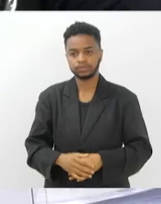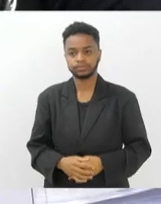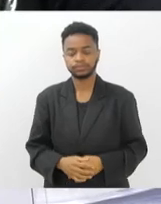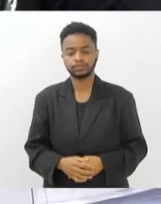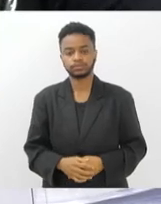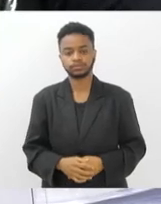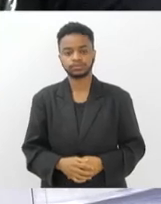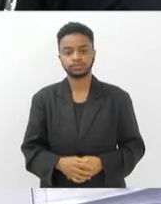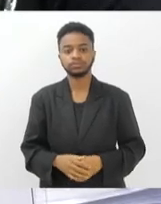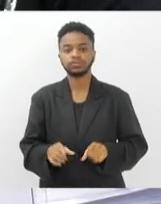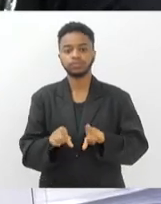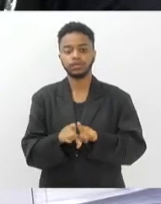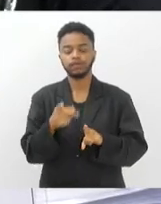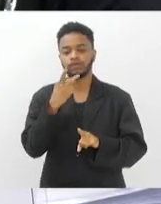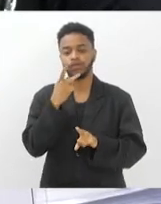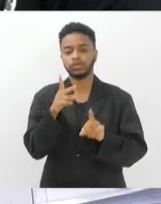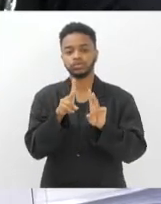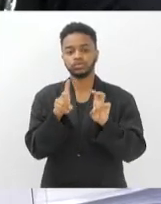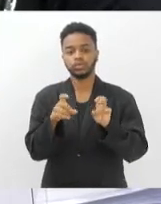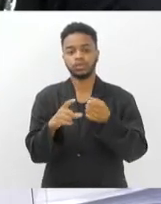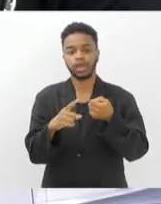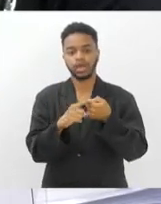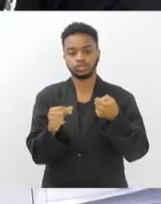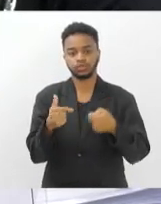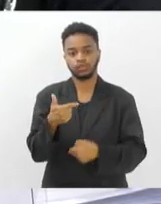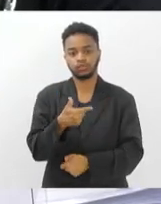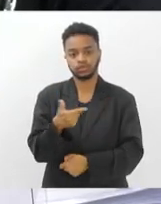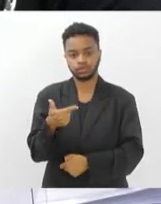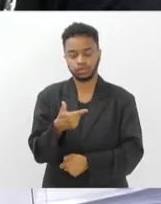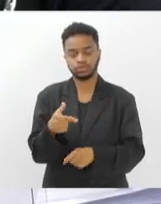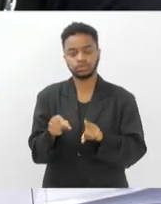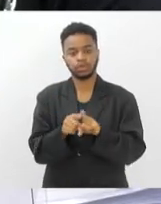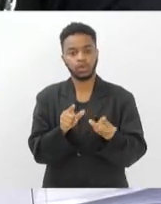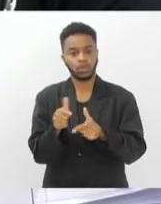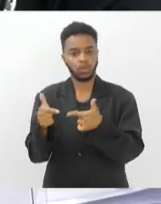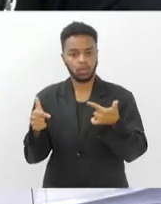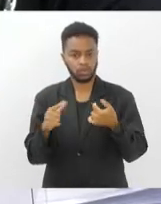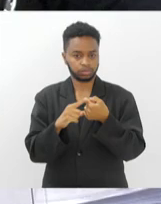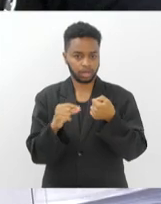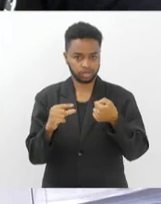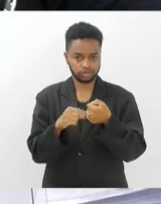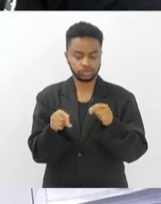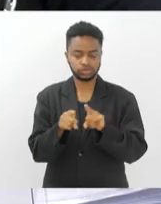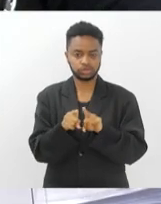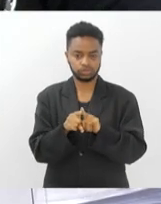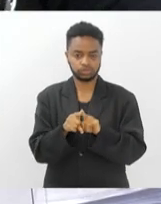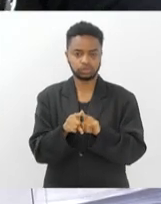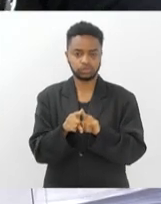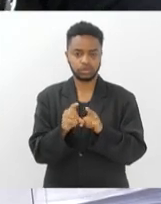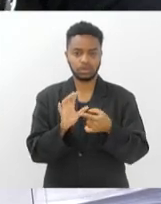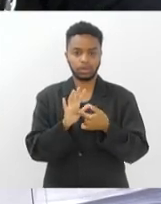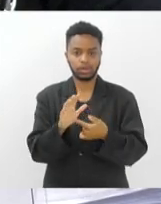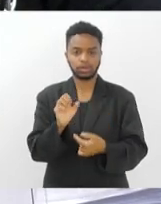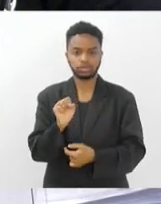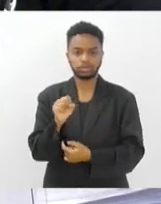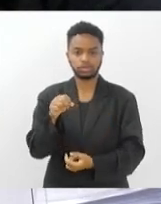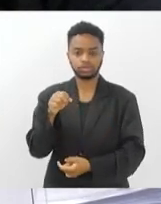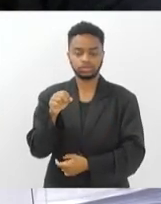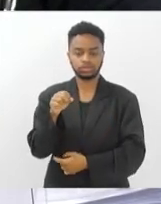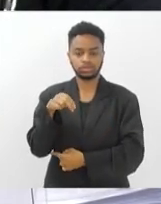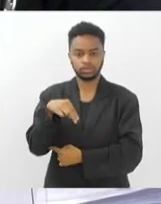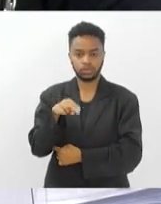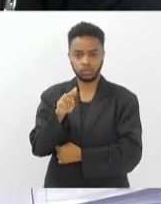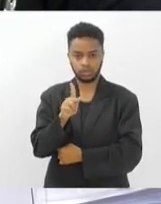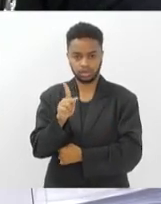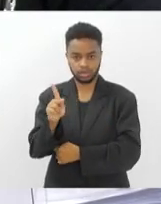menção aqui ao artigo 22, mas também outros artigos da SNUC. A